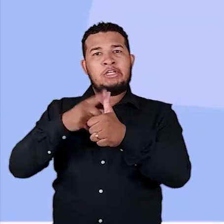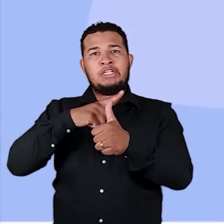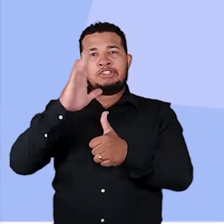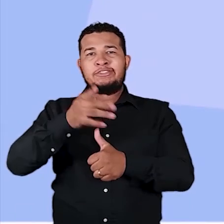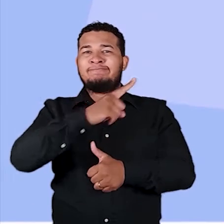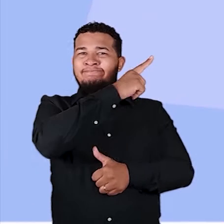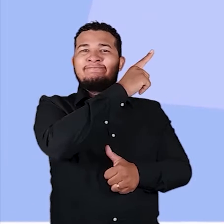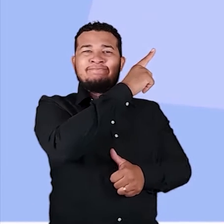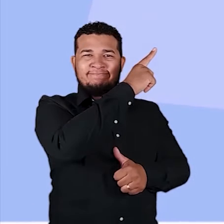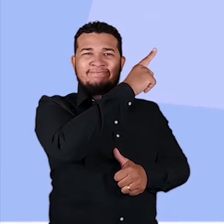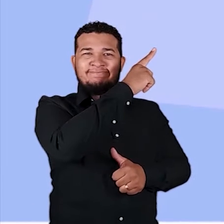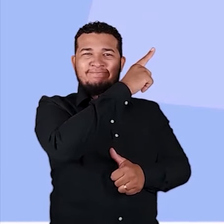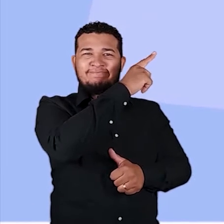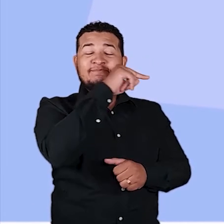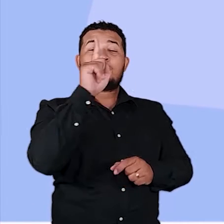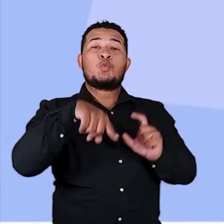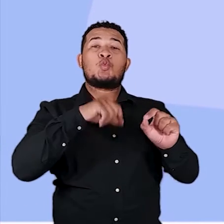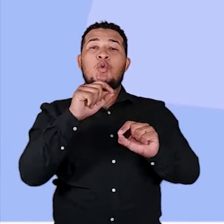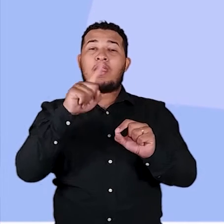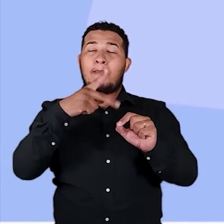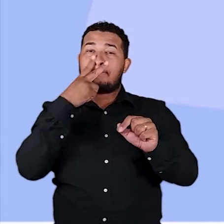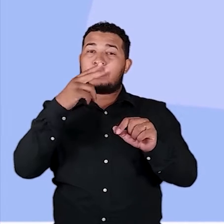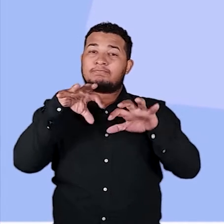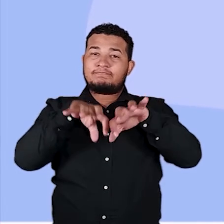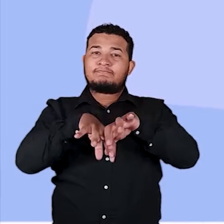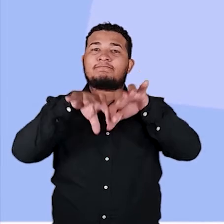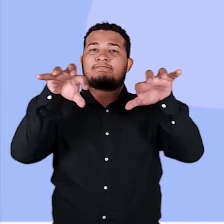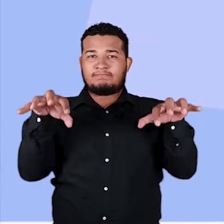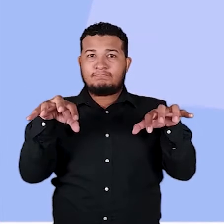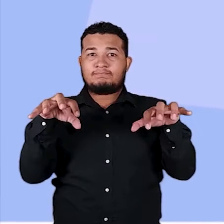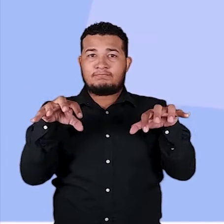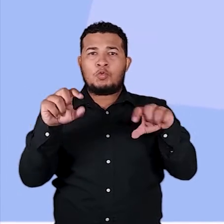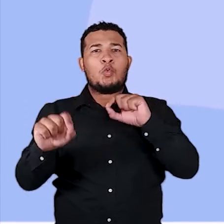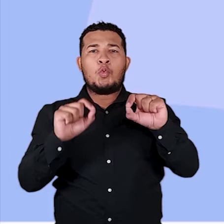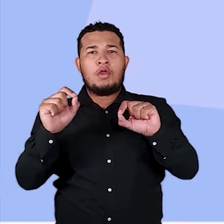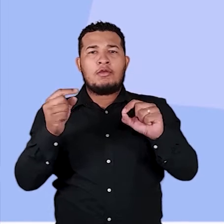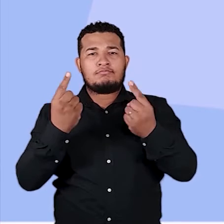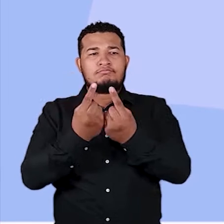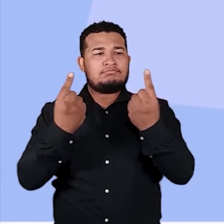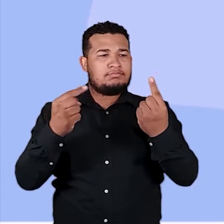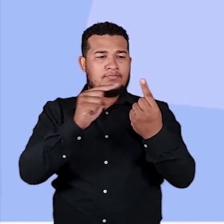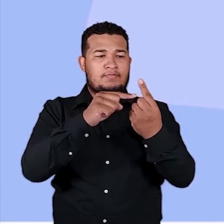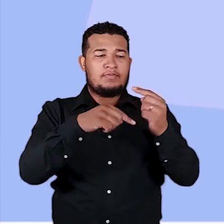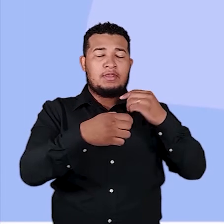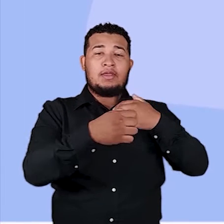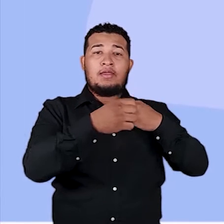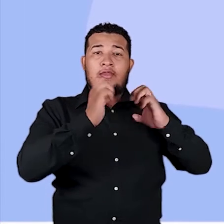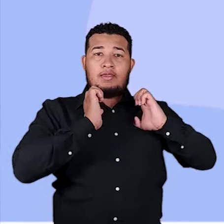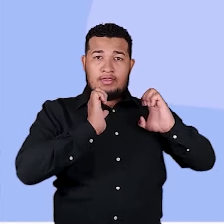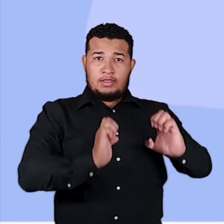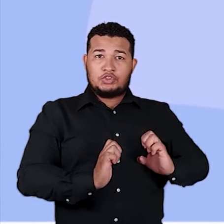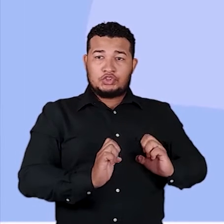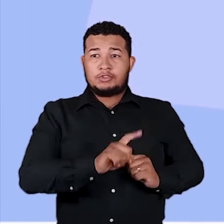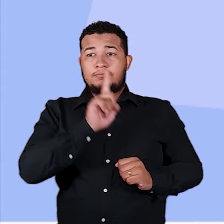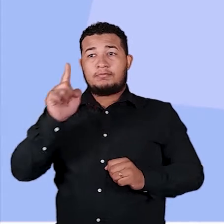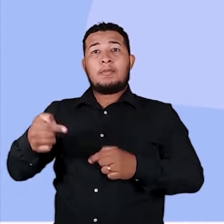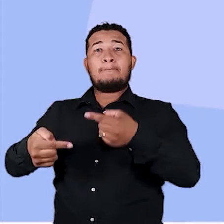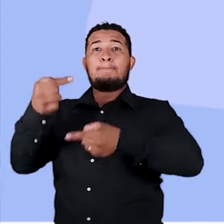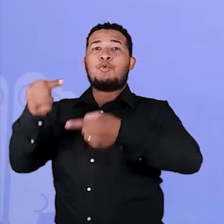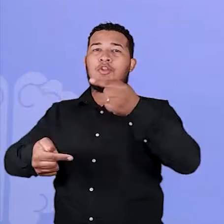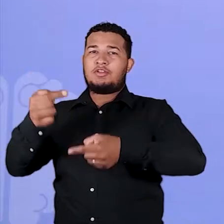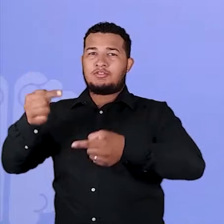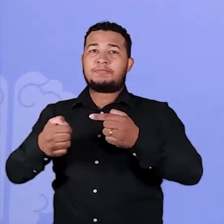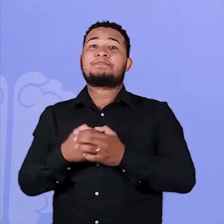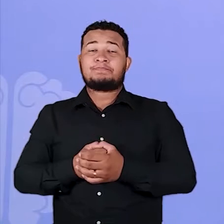está aí na tela para vocês, é justamente a separação entre ética e